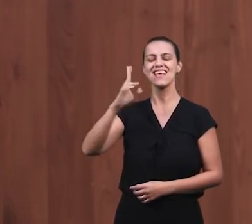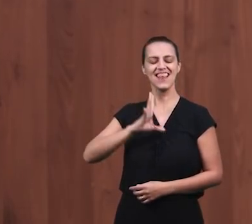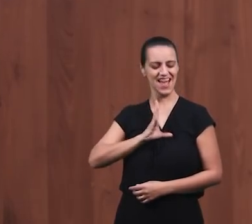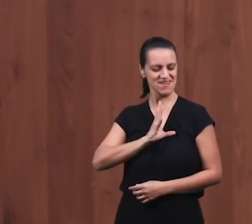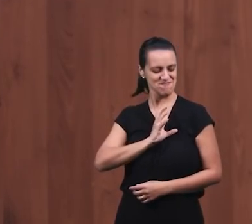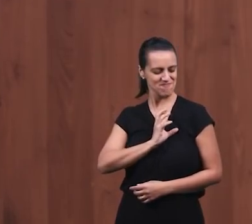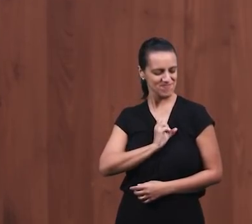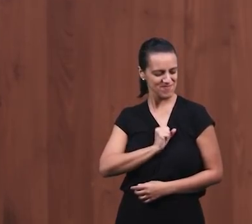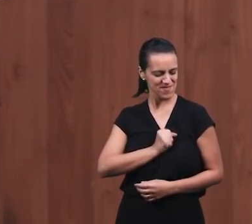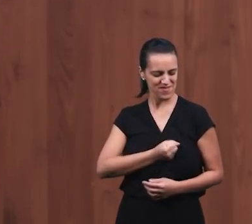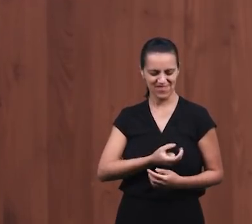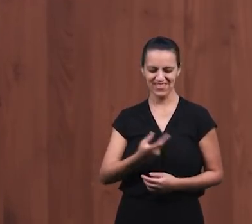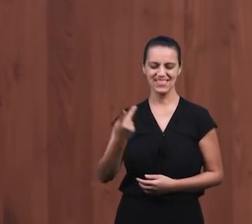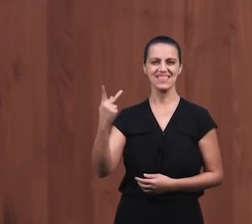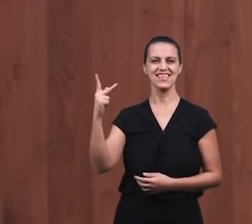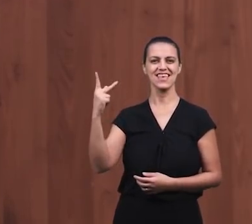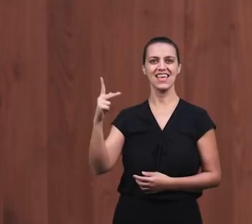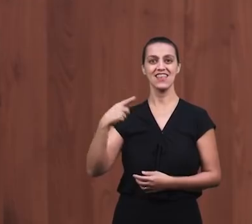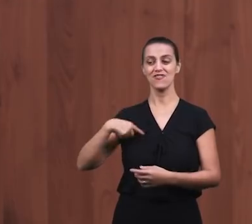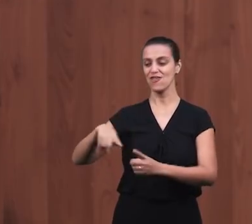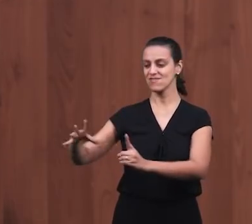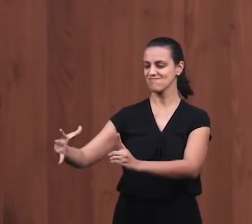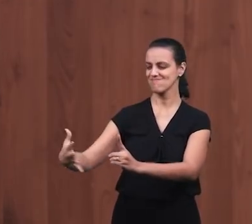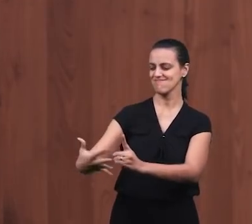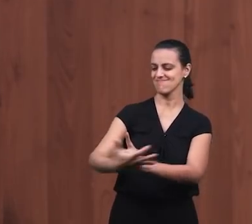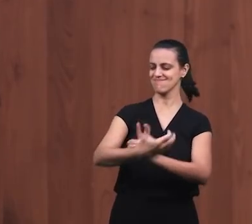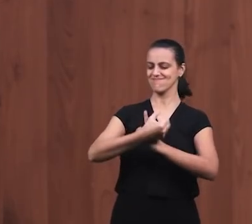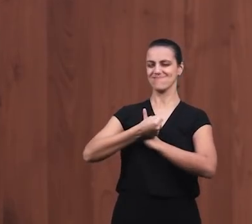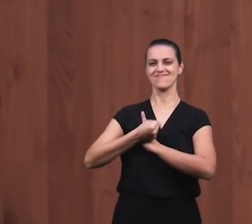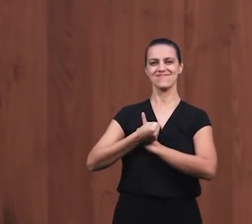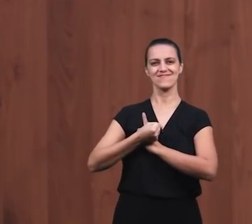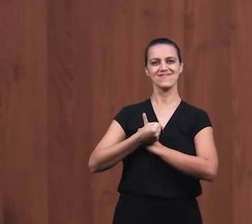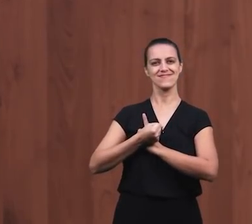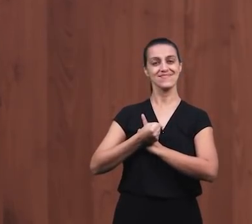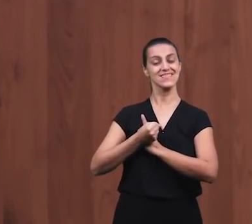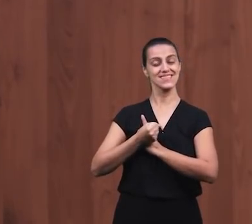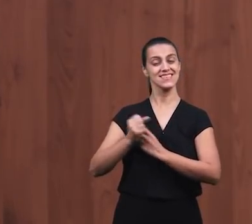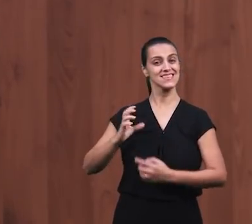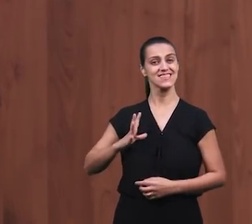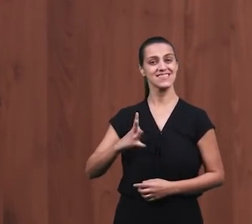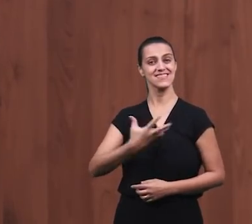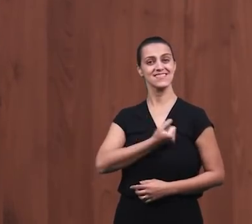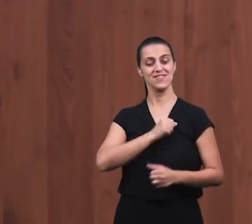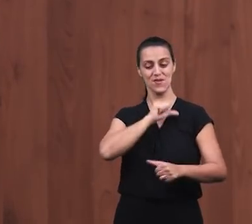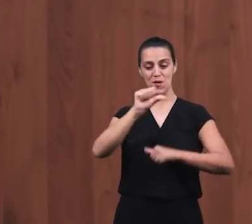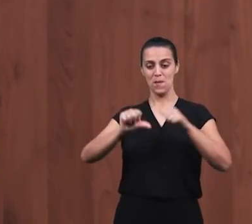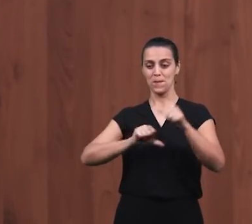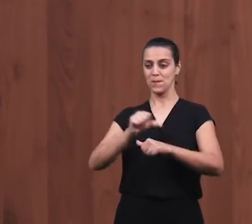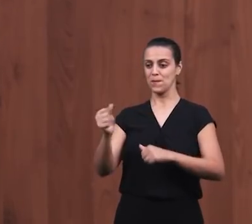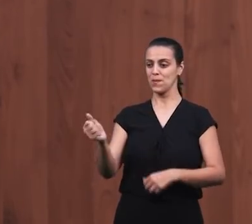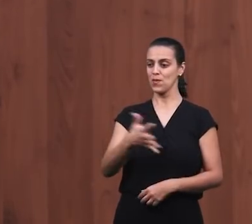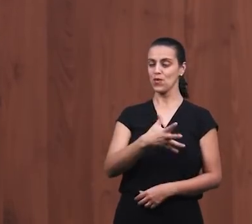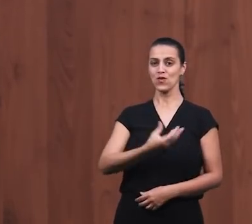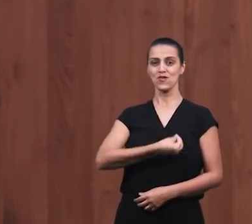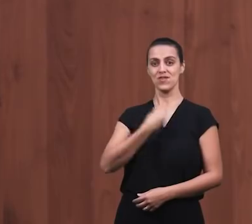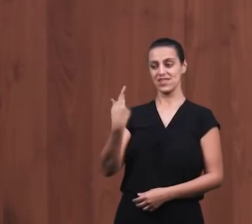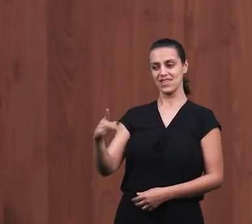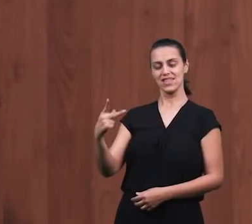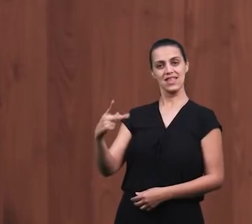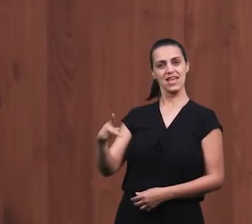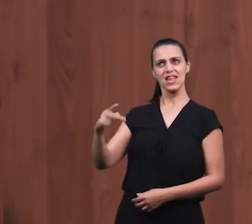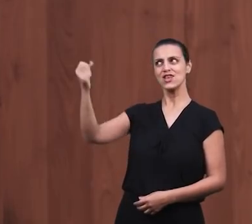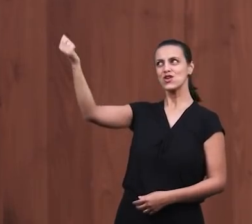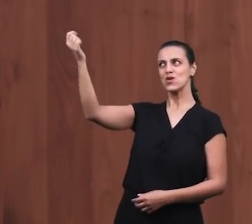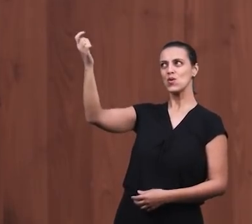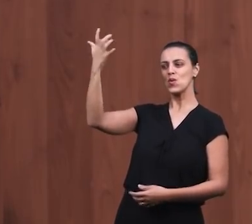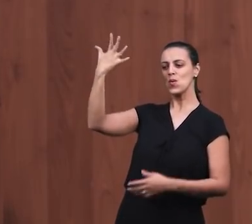amor, foi e resgatou a vida de Saulo, transformou a vida dele, apareceu para ele no caminho de Damasco através daquela